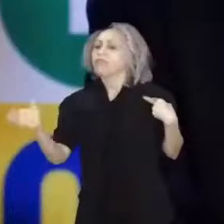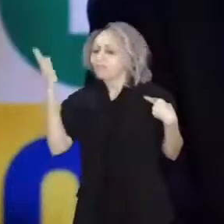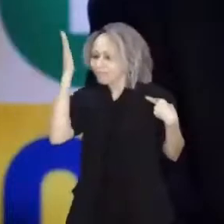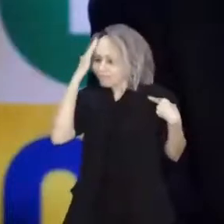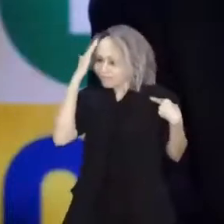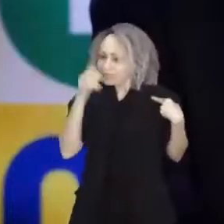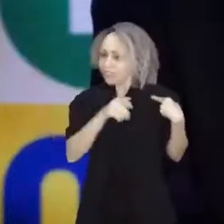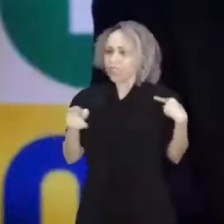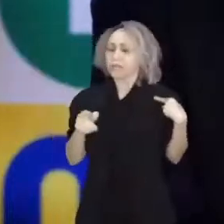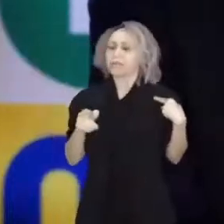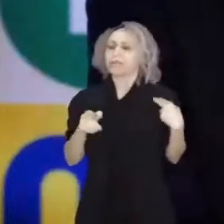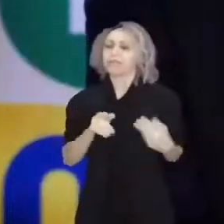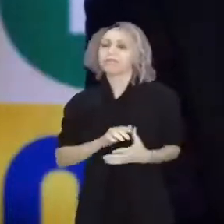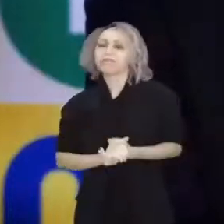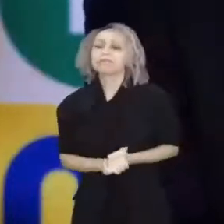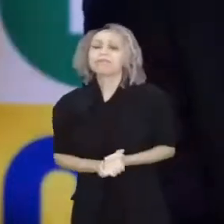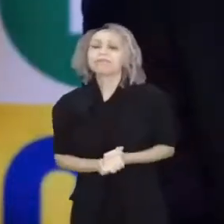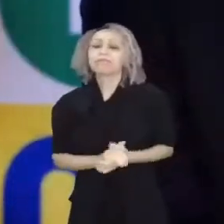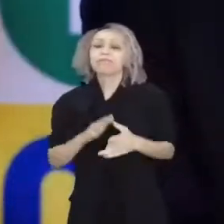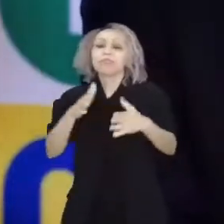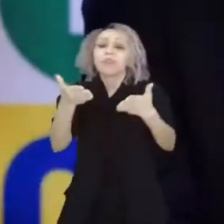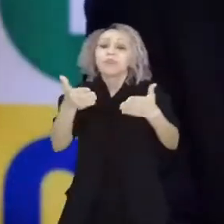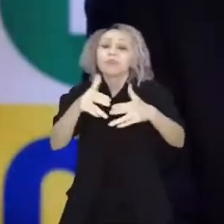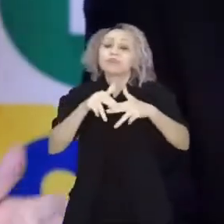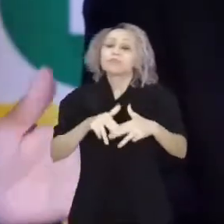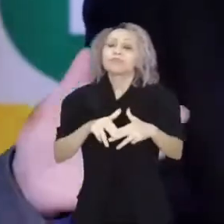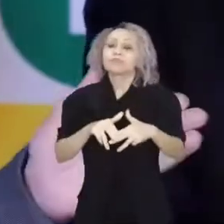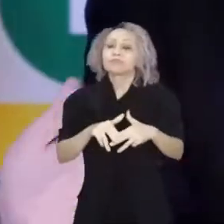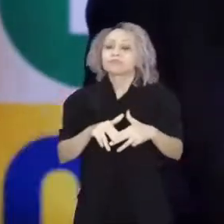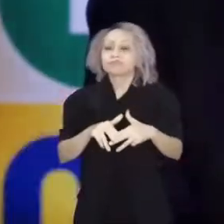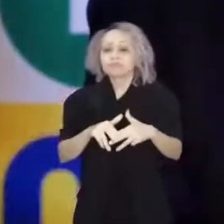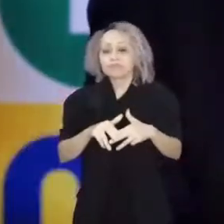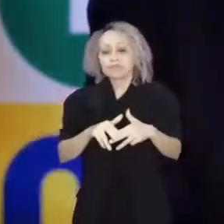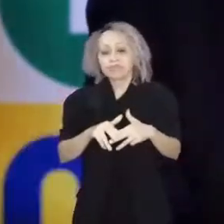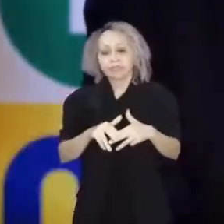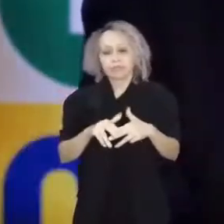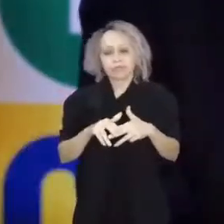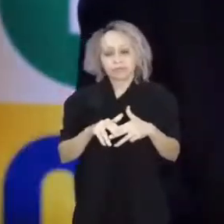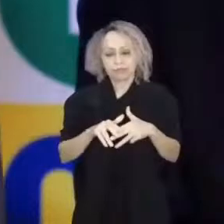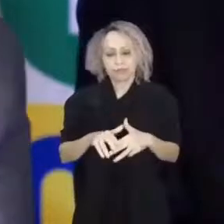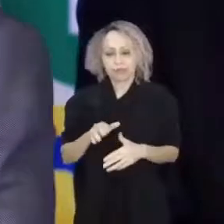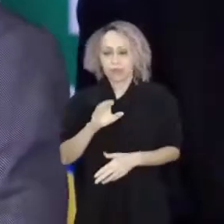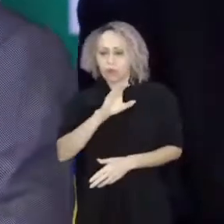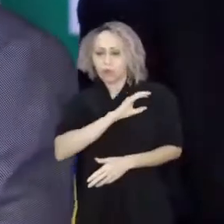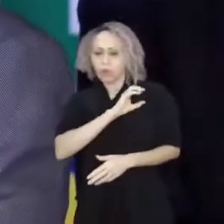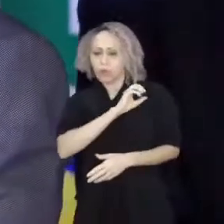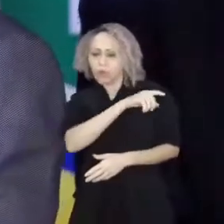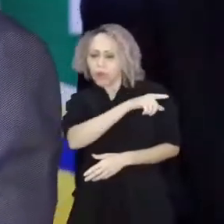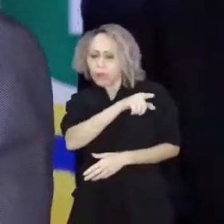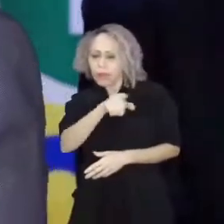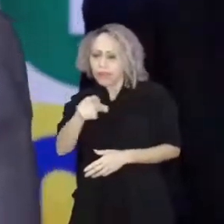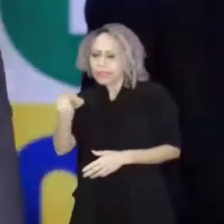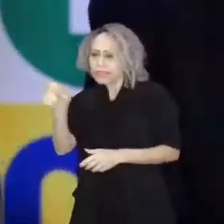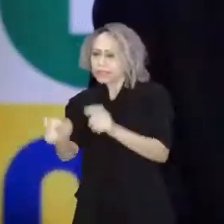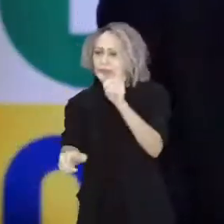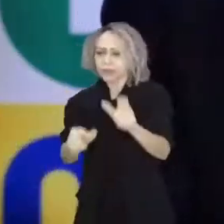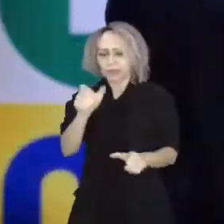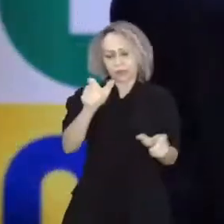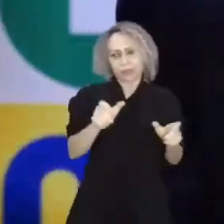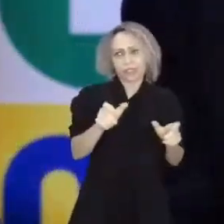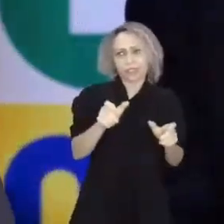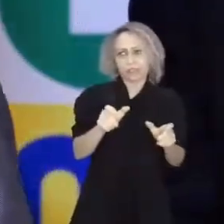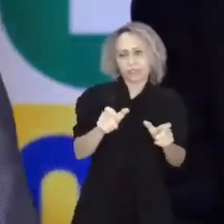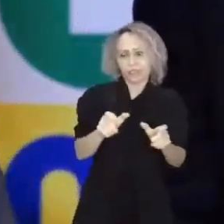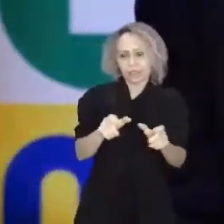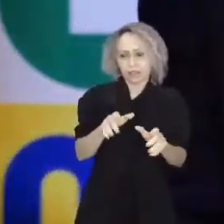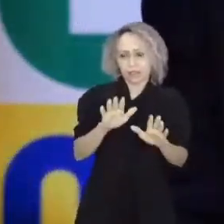Portanto, companheiros e companheiras, eu espero não apenas para o povo brasileiro, mas eu espero também para a imprensa